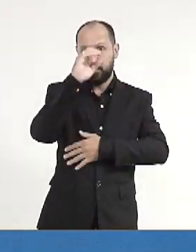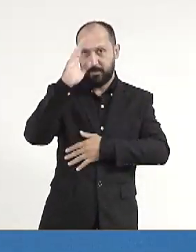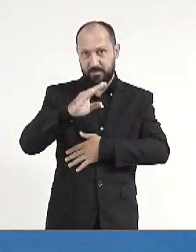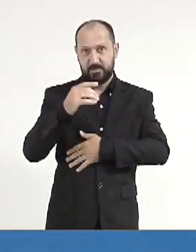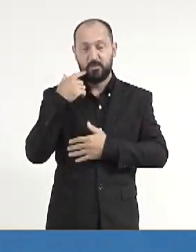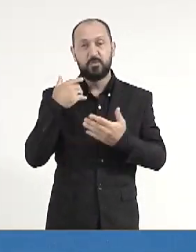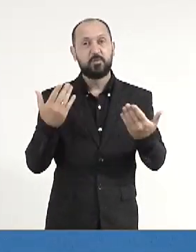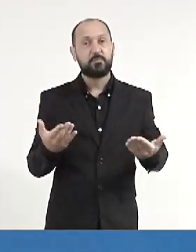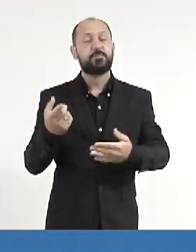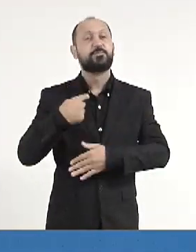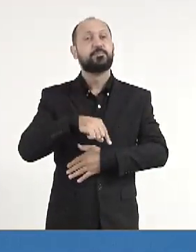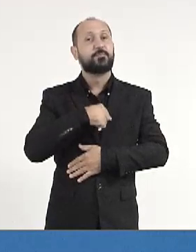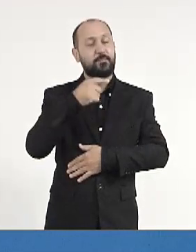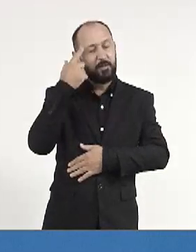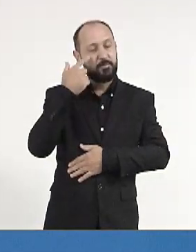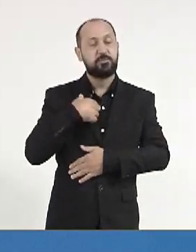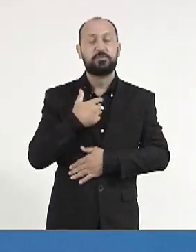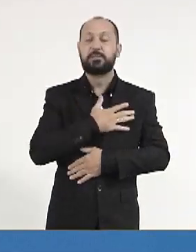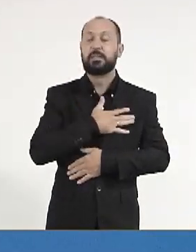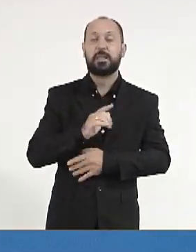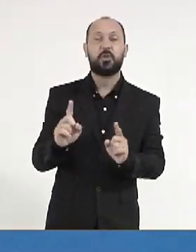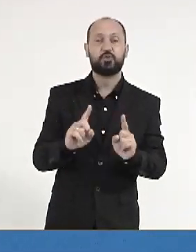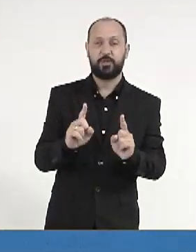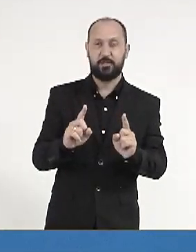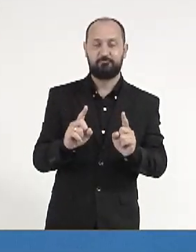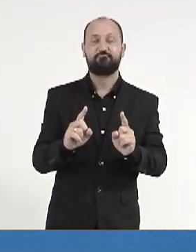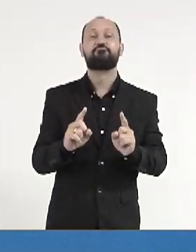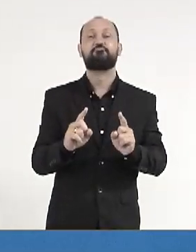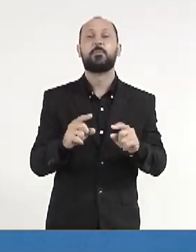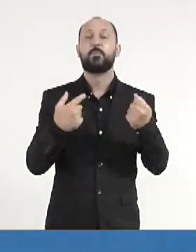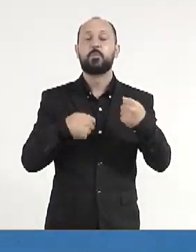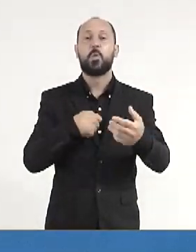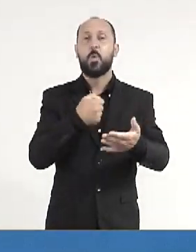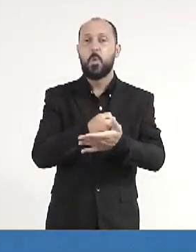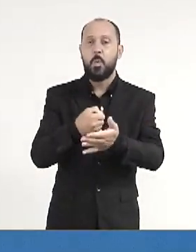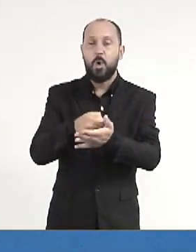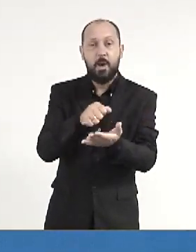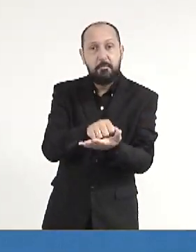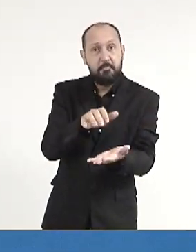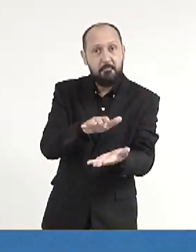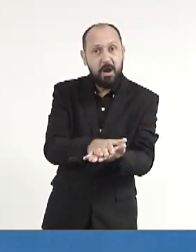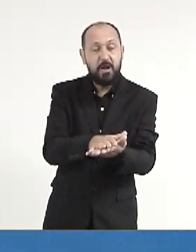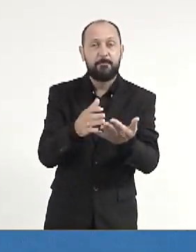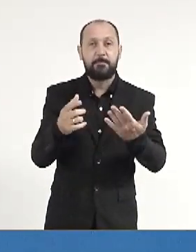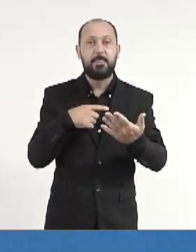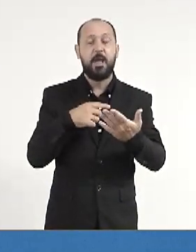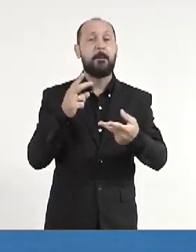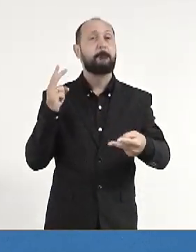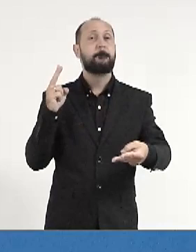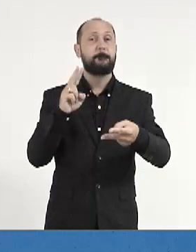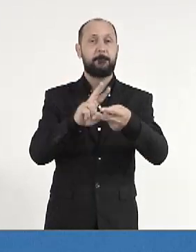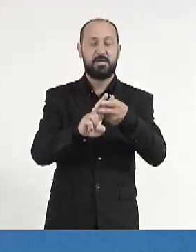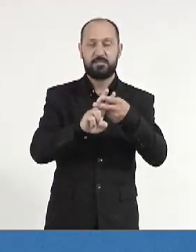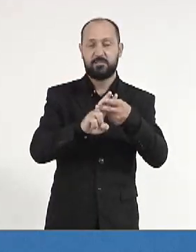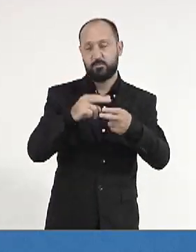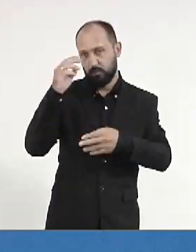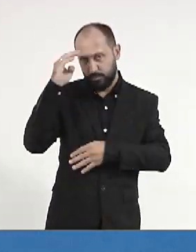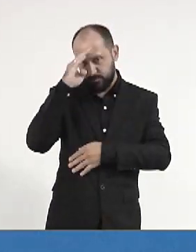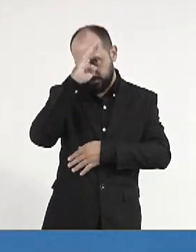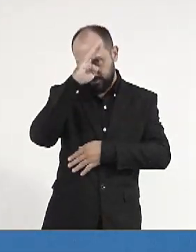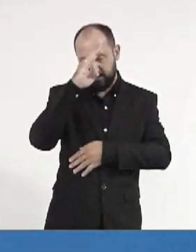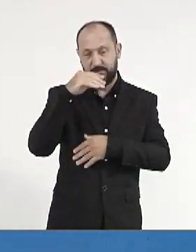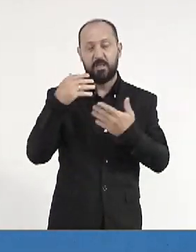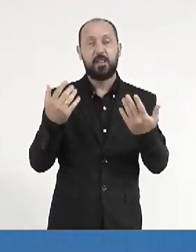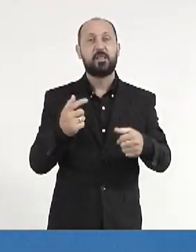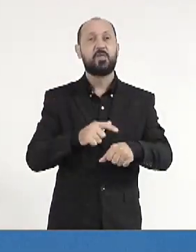Brasil. Então nós temos que repudiar, nós temos que exigir punição, a prisão do Bolsonaro e,